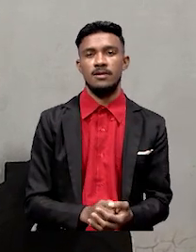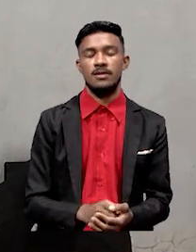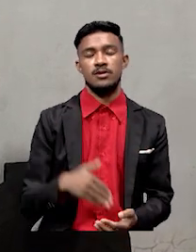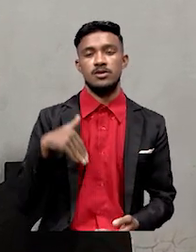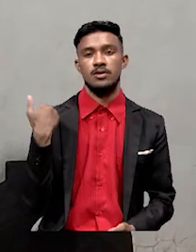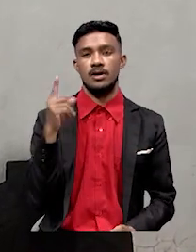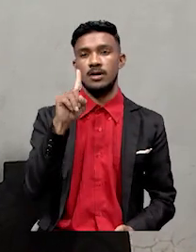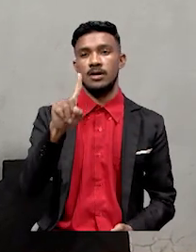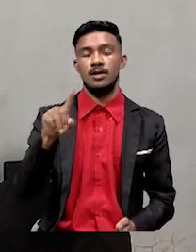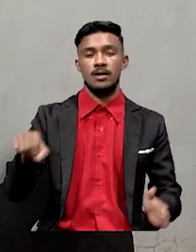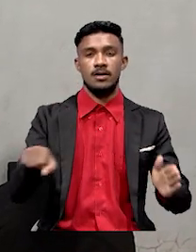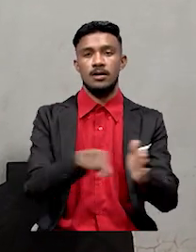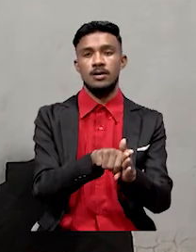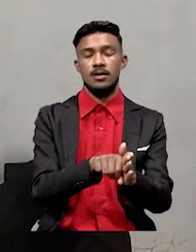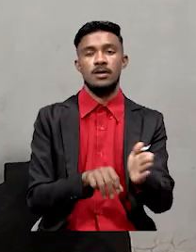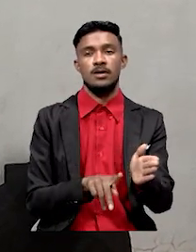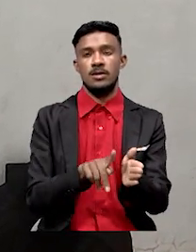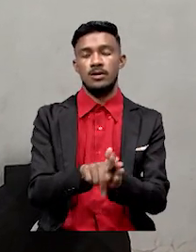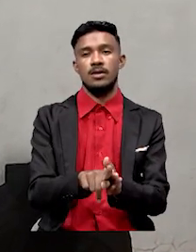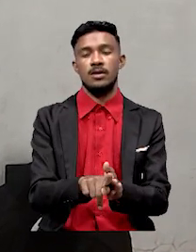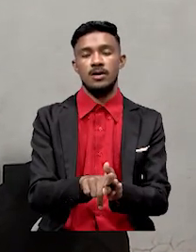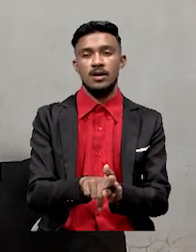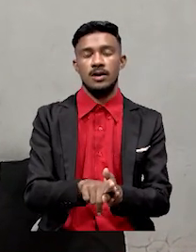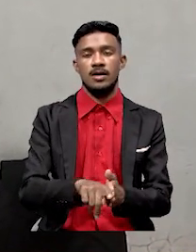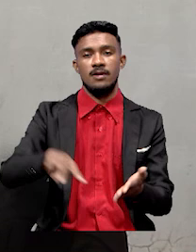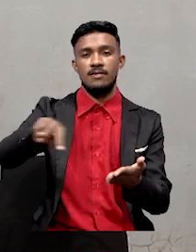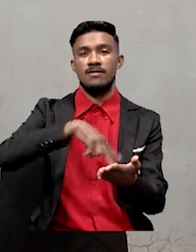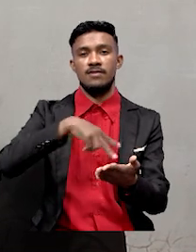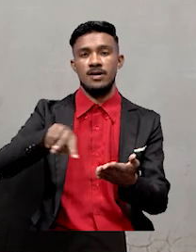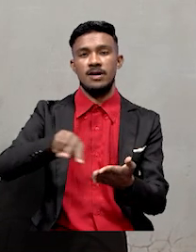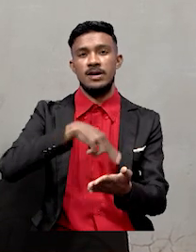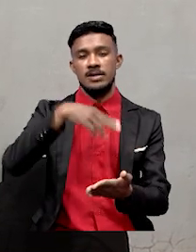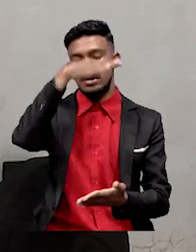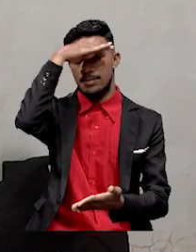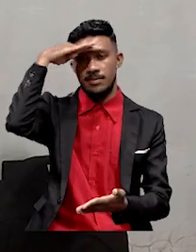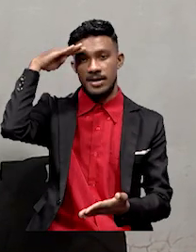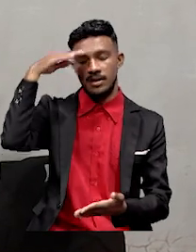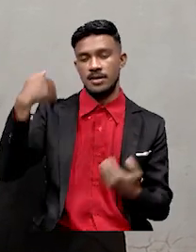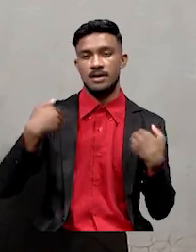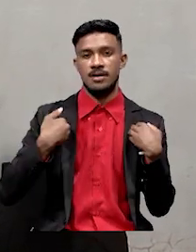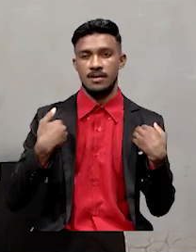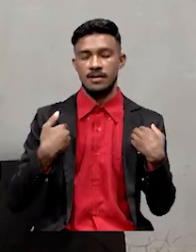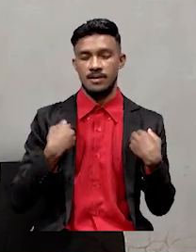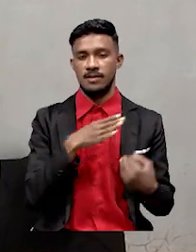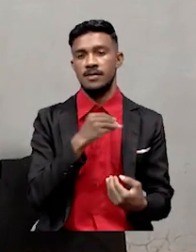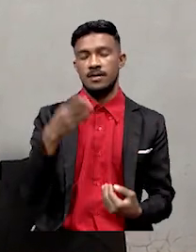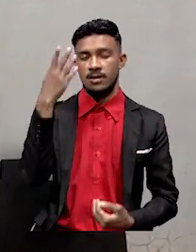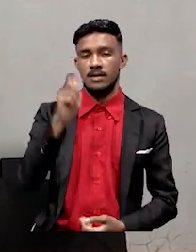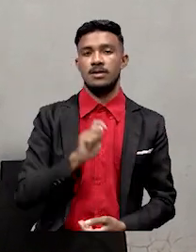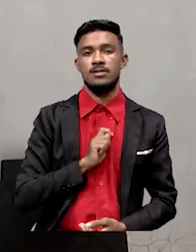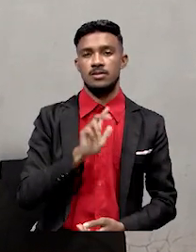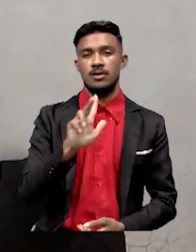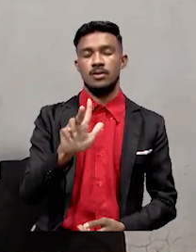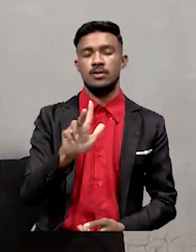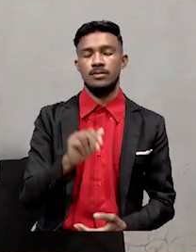sona iha festa, kasimente festa kolometan de iha masli dun inia. Pasin suruti parte investigação criminal nacional maka